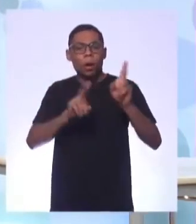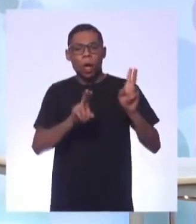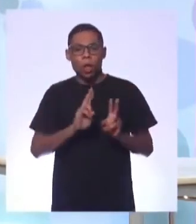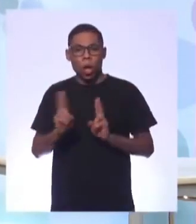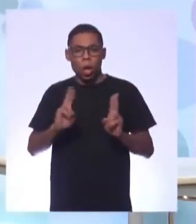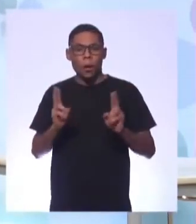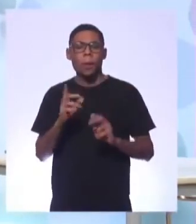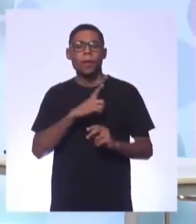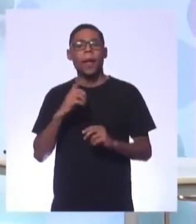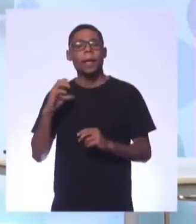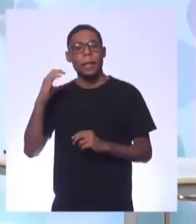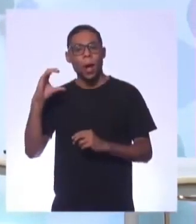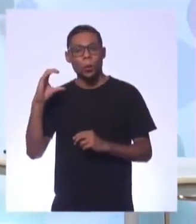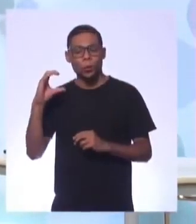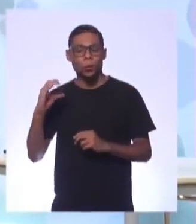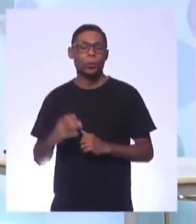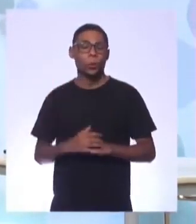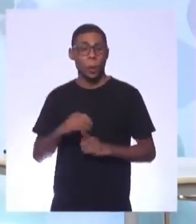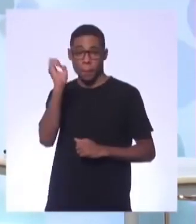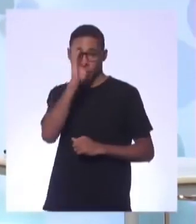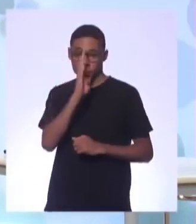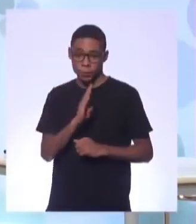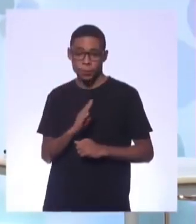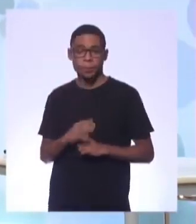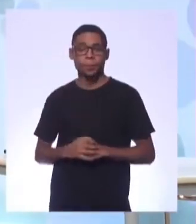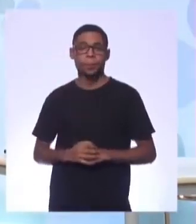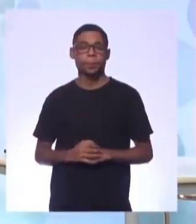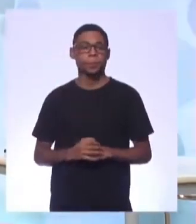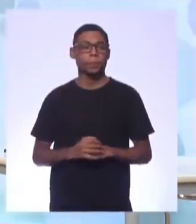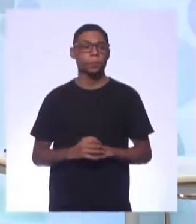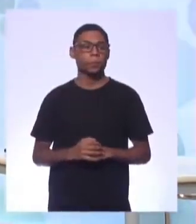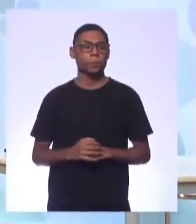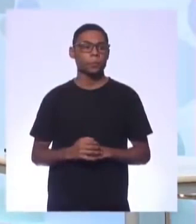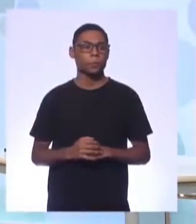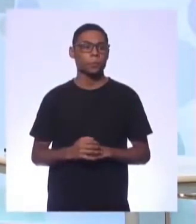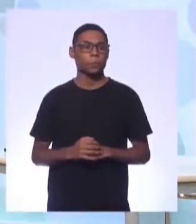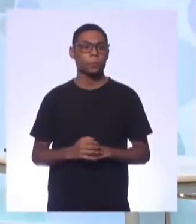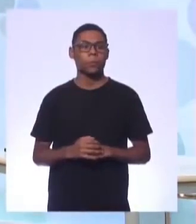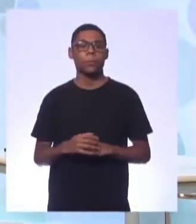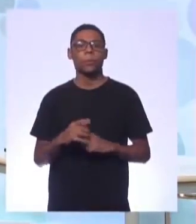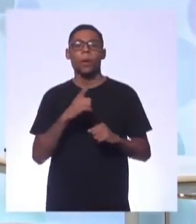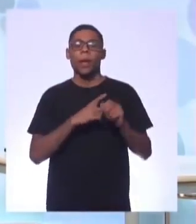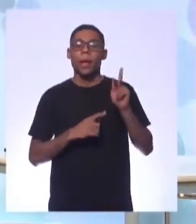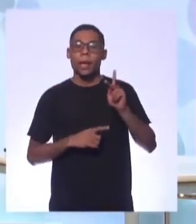tanto em graus Celsius, a gente usa muito no Brasil, mas também a gente usa temperatura absoluta. A gente usa o